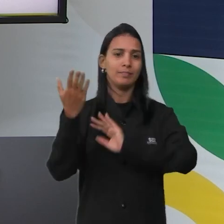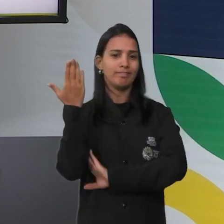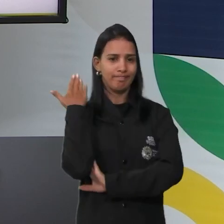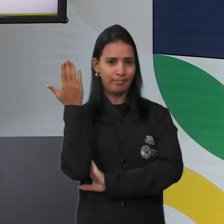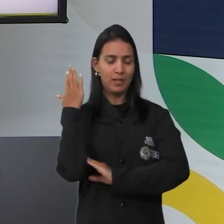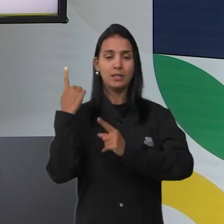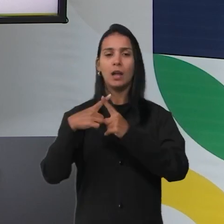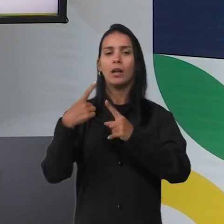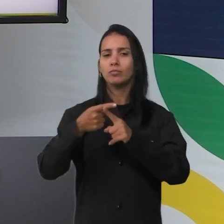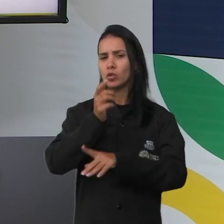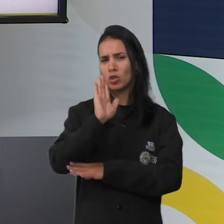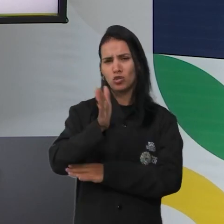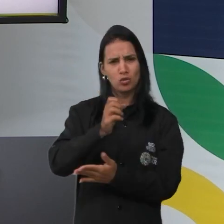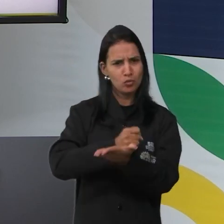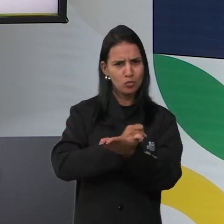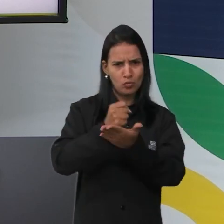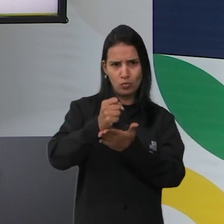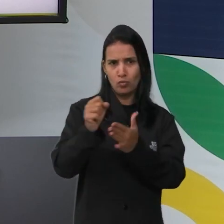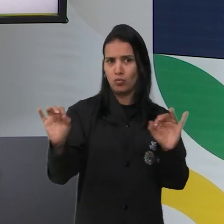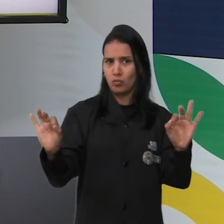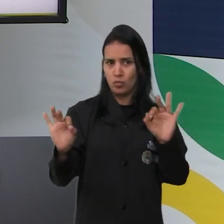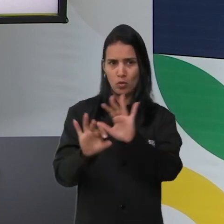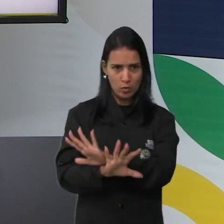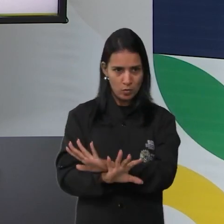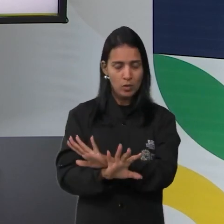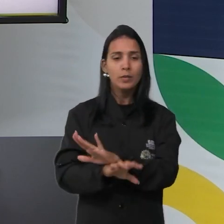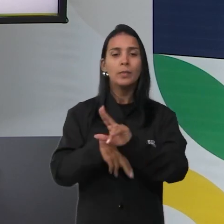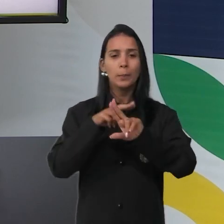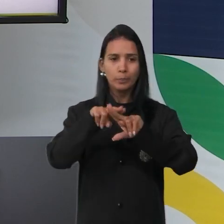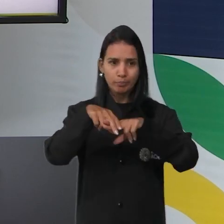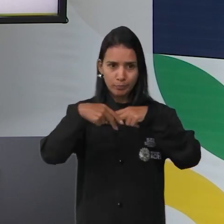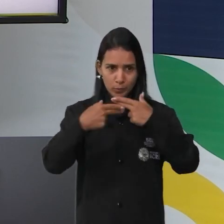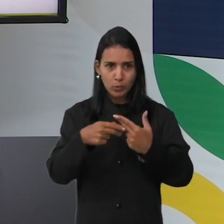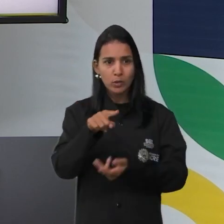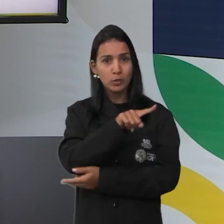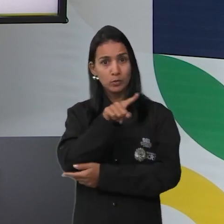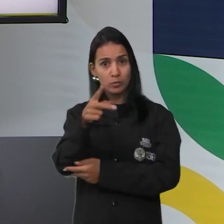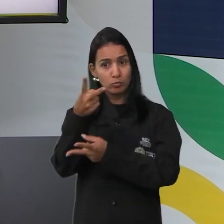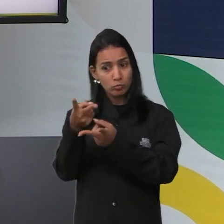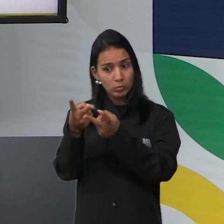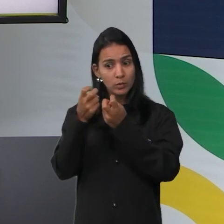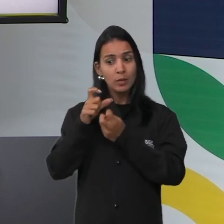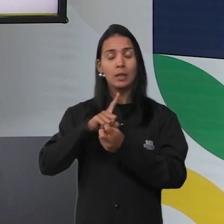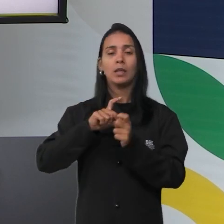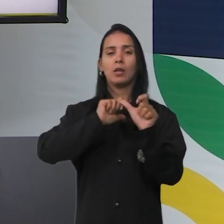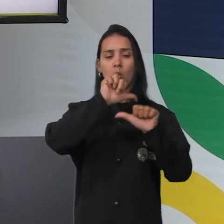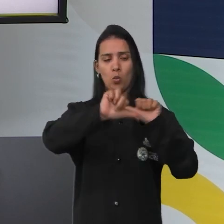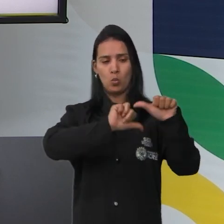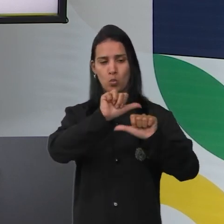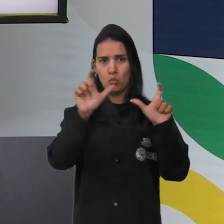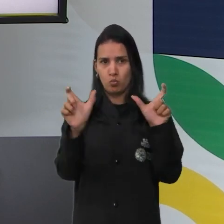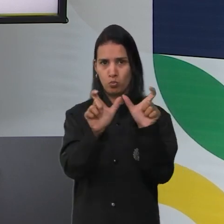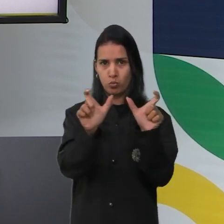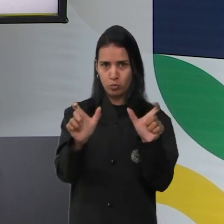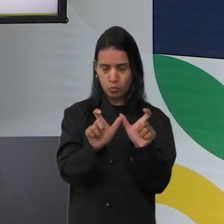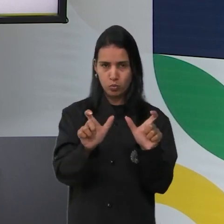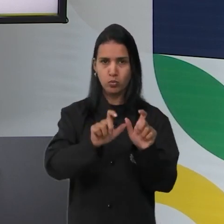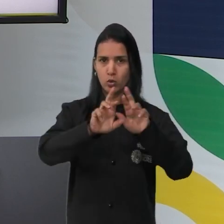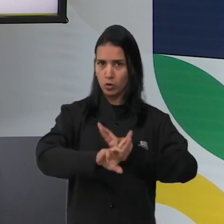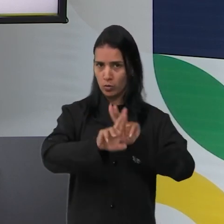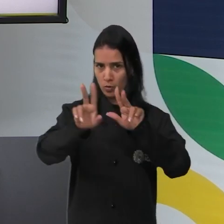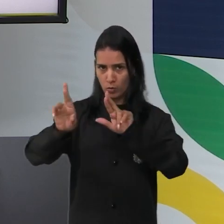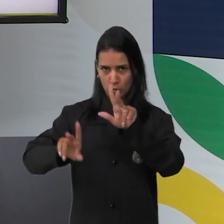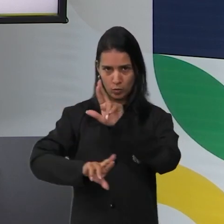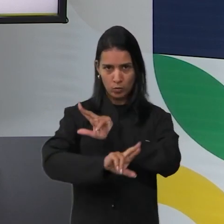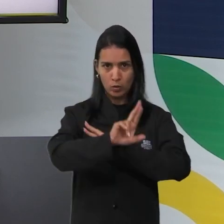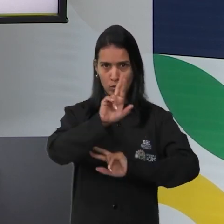que já foram finalizadas. Então, podem observar que os verbos eles sofreram essa modificação. Bem,